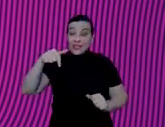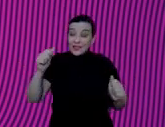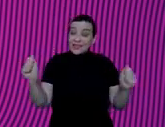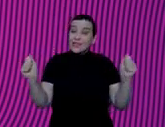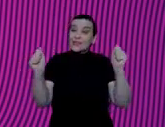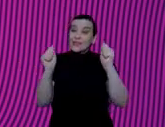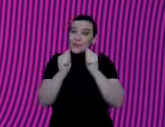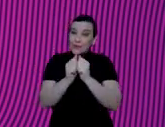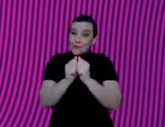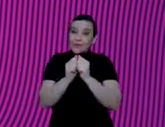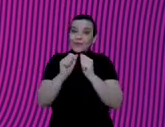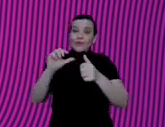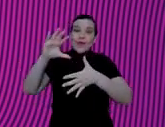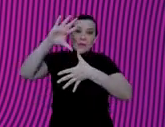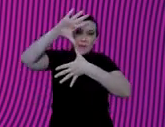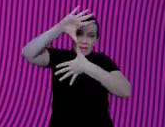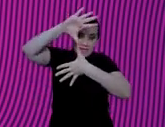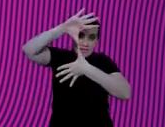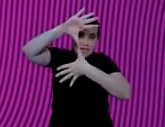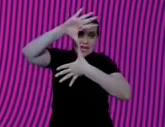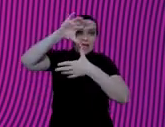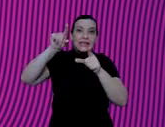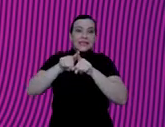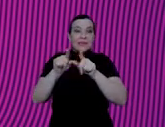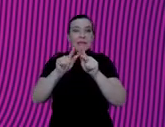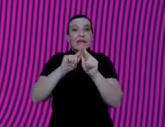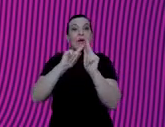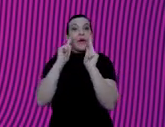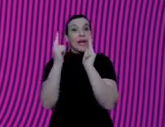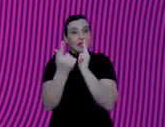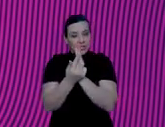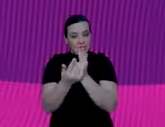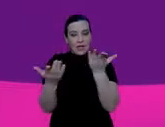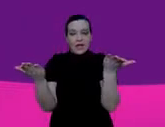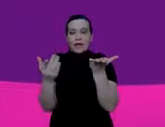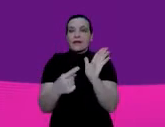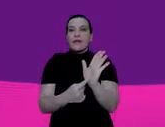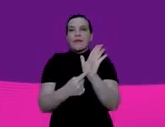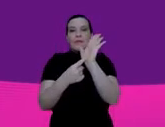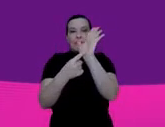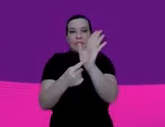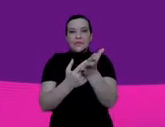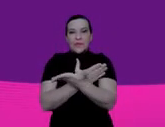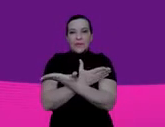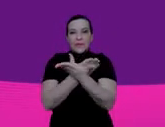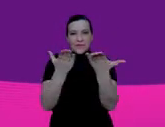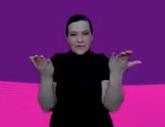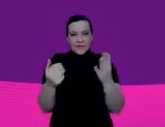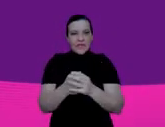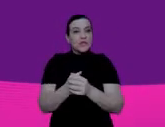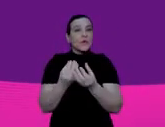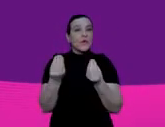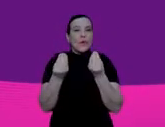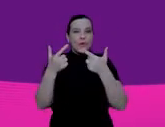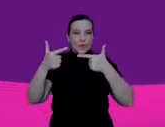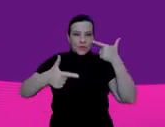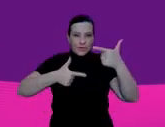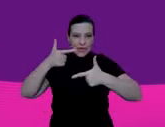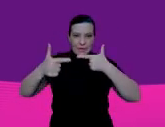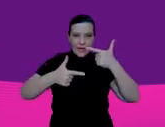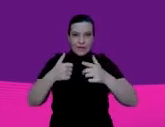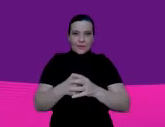a rede da UHG, e é isso que eu vou mostrar um pouco para vocês de como é esse trabalho. Bom,